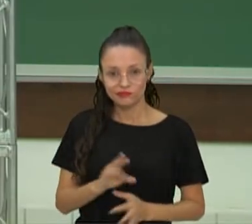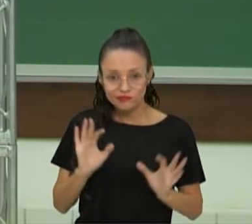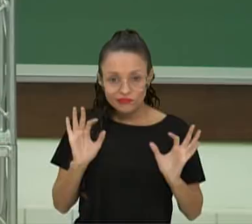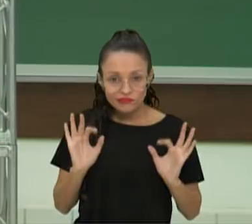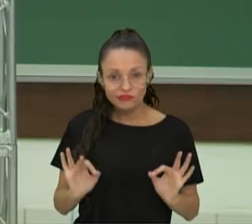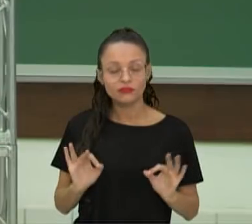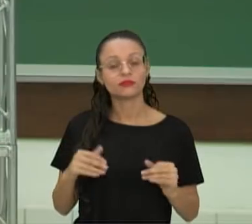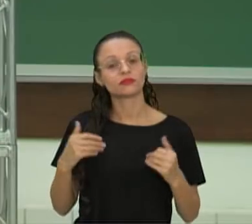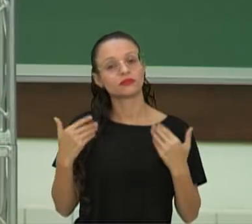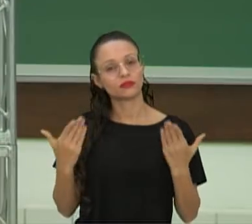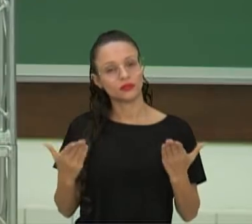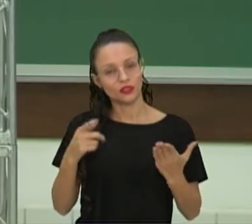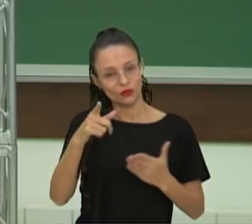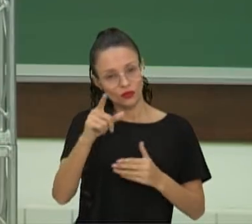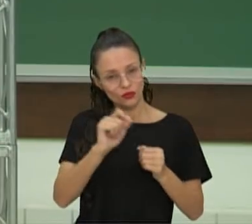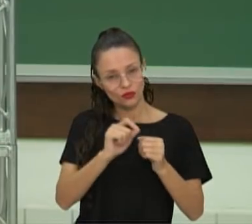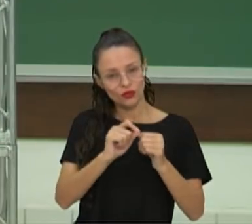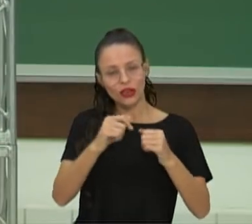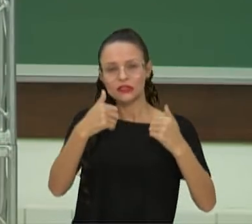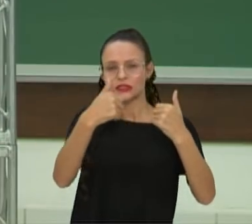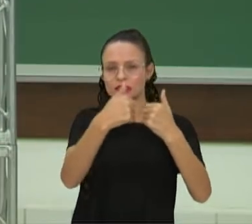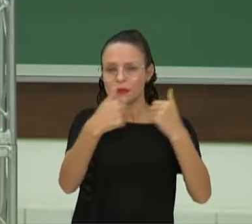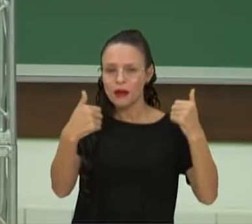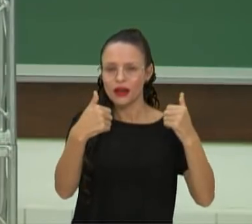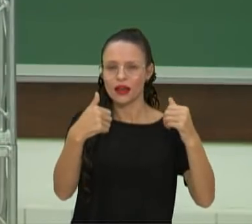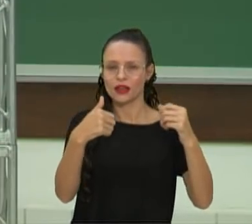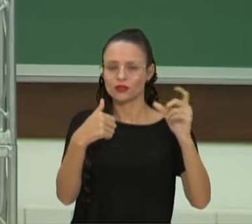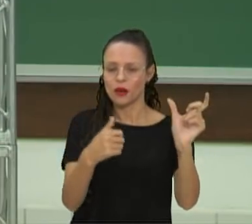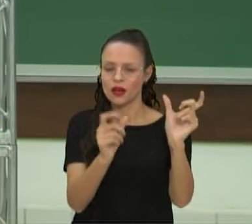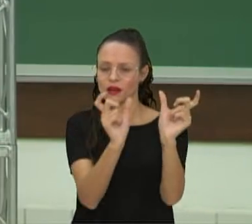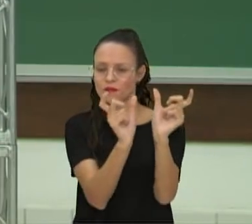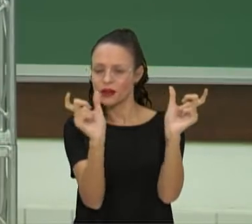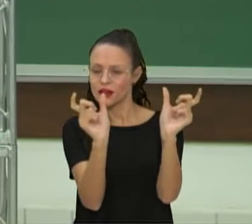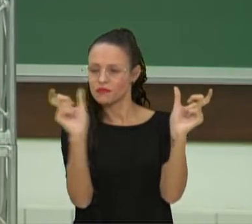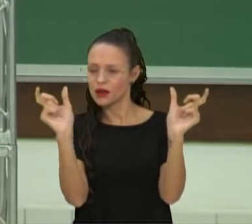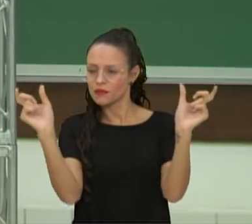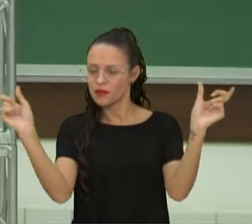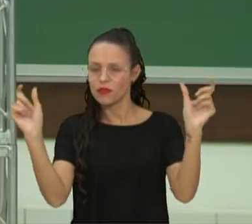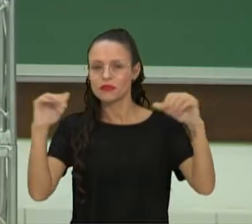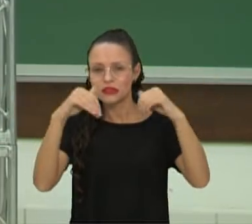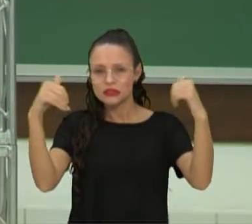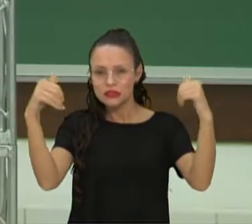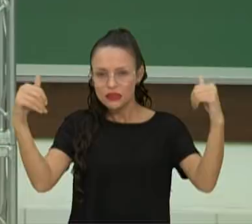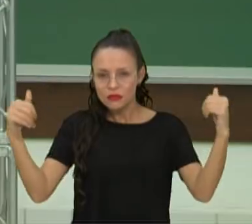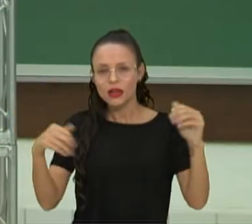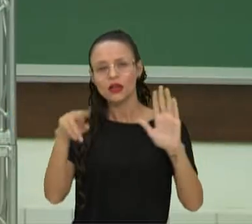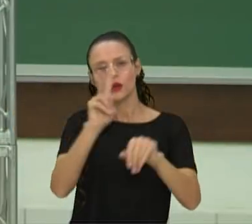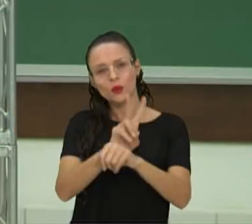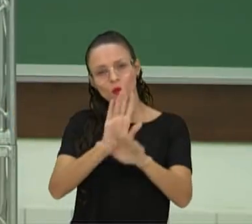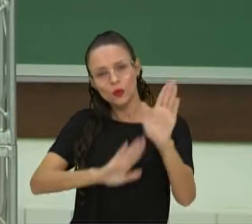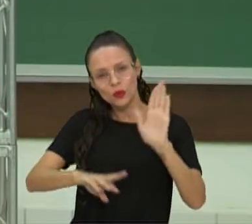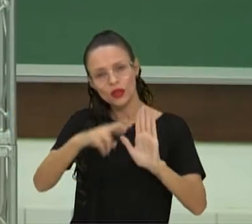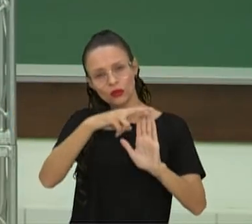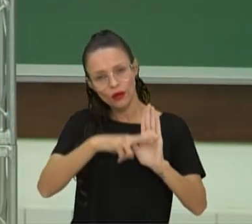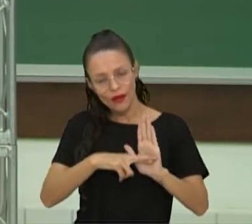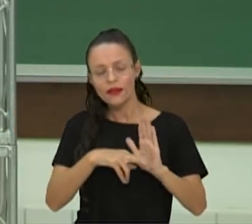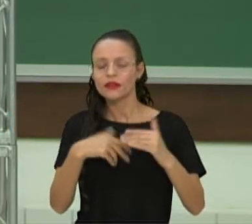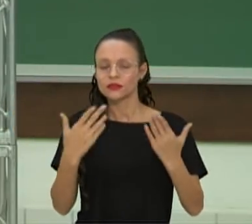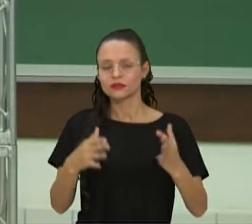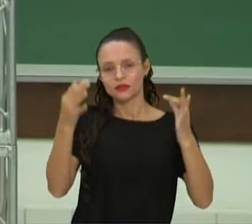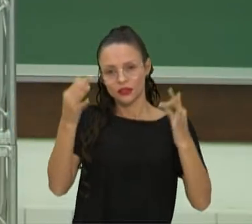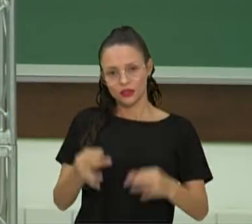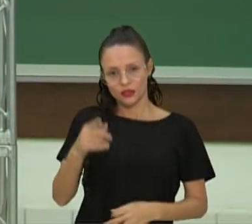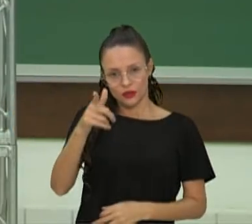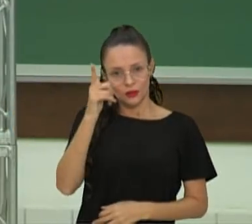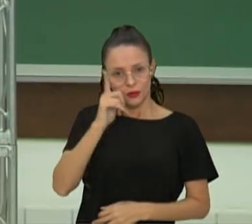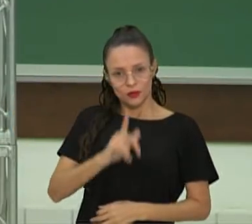Certo? Então, faz com espaço, faz com calma, né? Cuida com a regrinha de sinal, cuida com as regras de potência. Eu tenho certeza que você vai